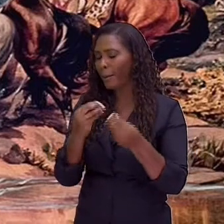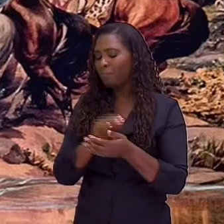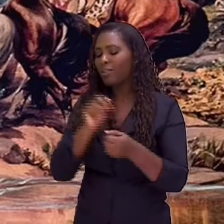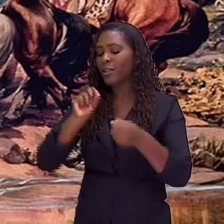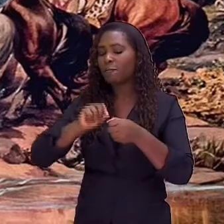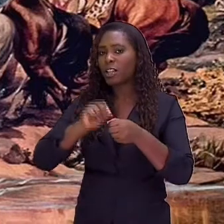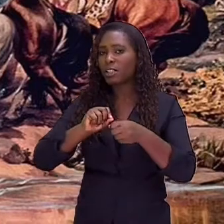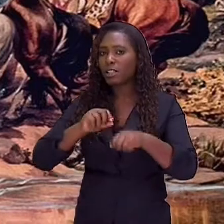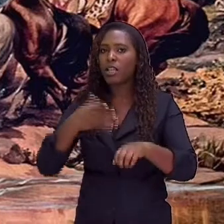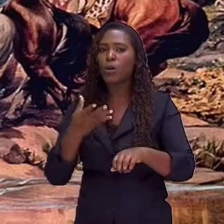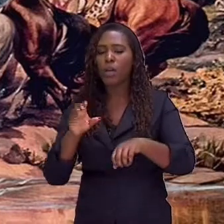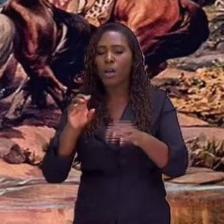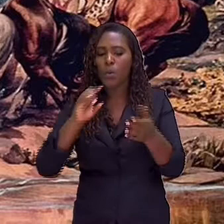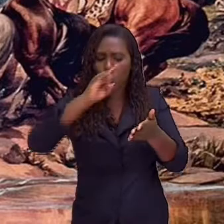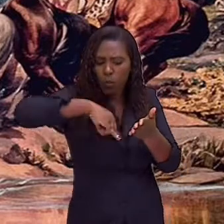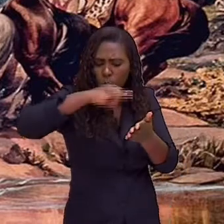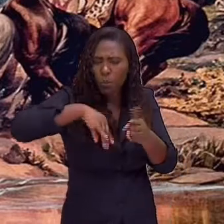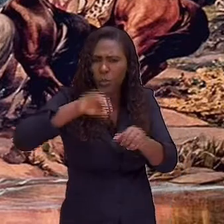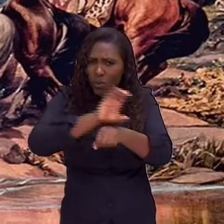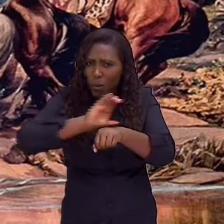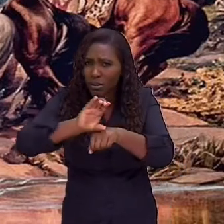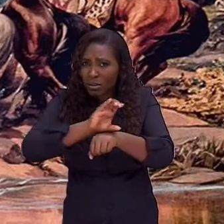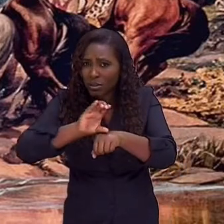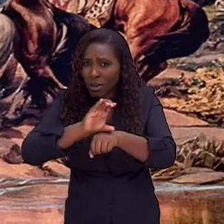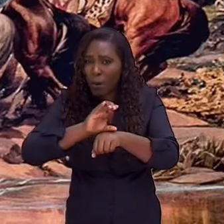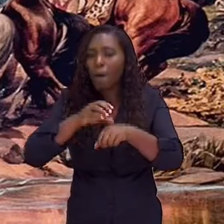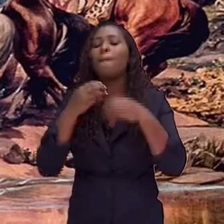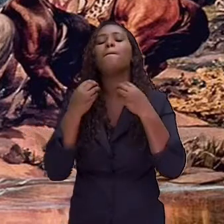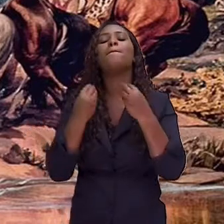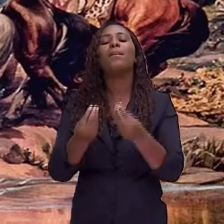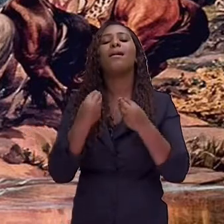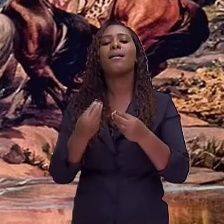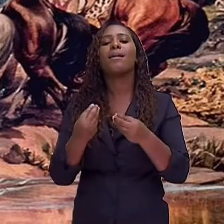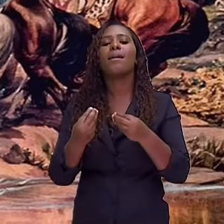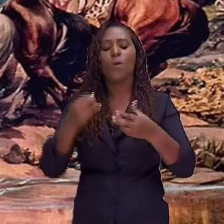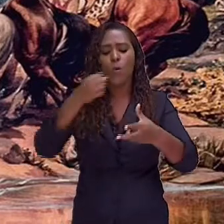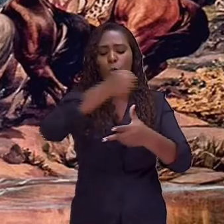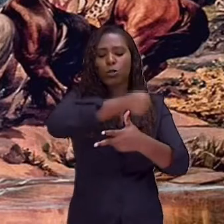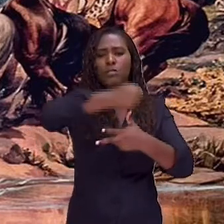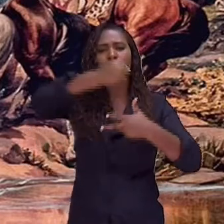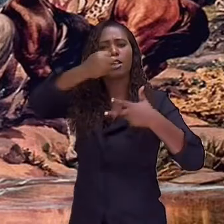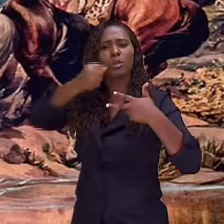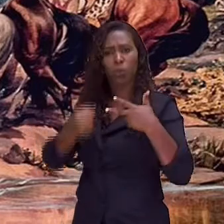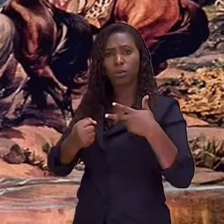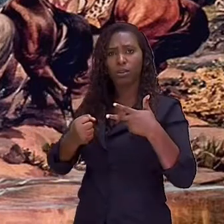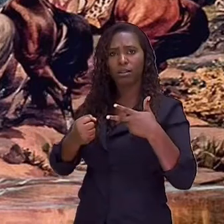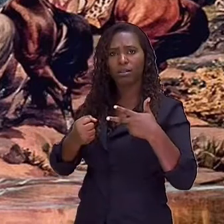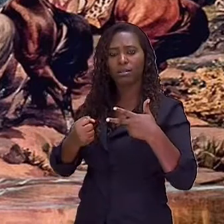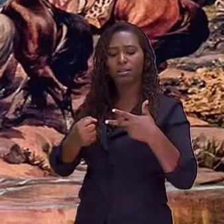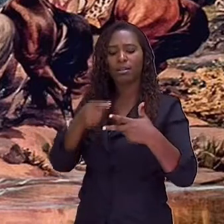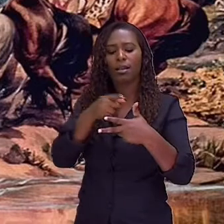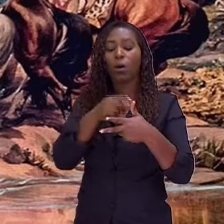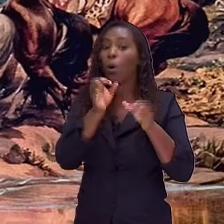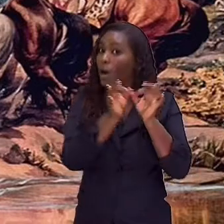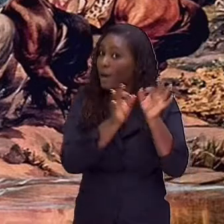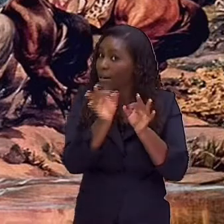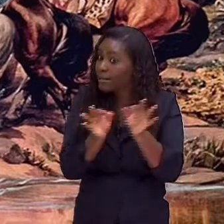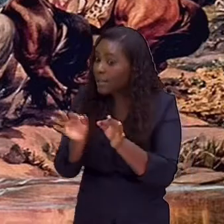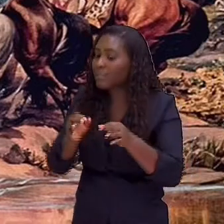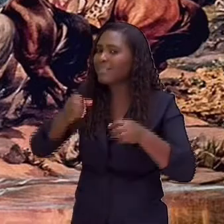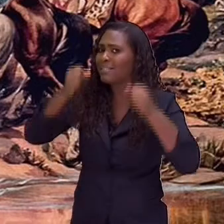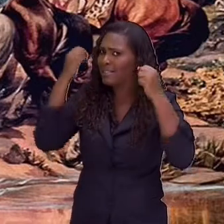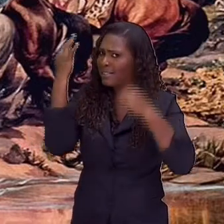que não possam arrogar direitos que lhe não competem, mas que